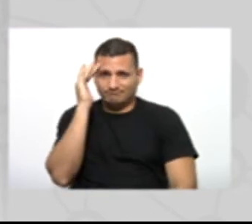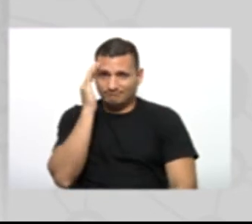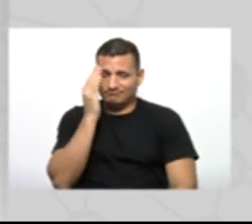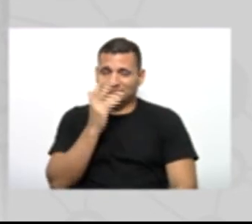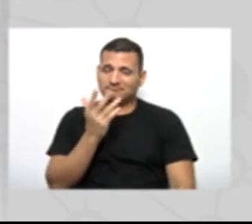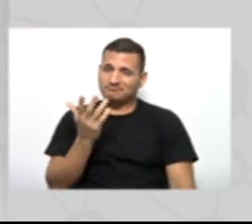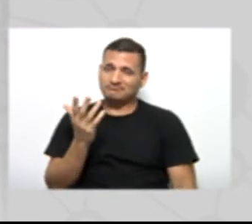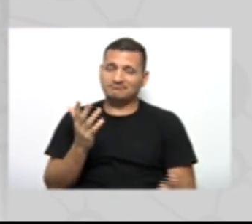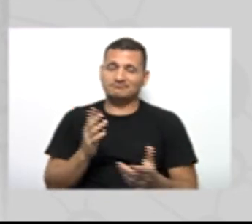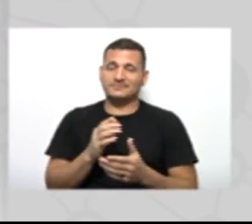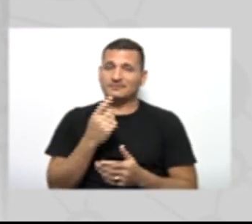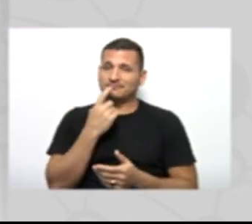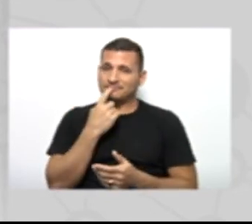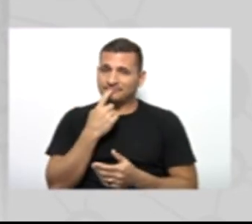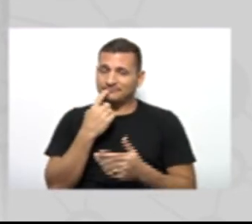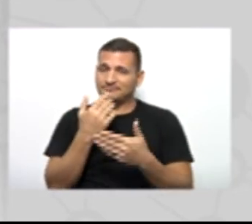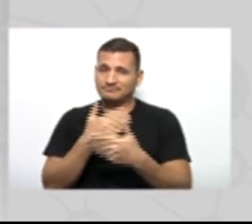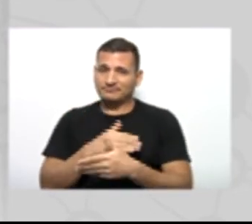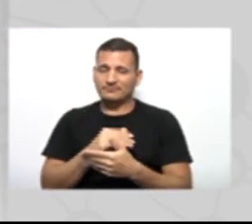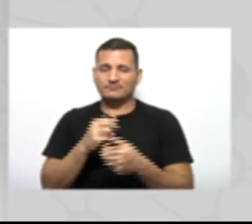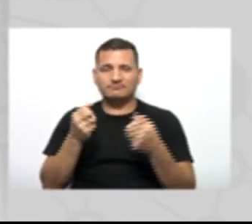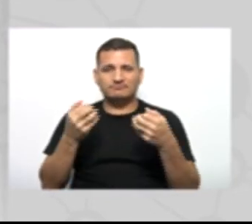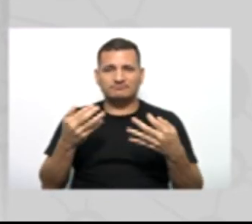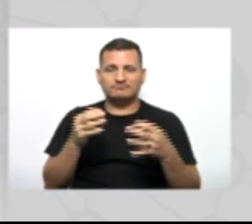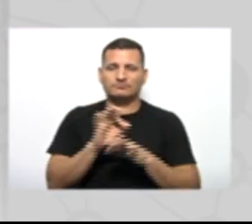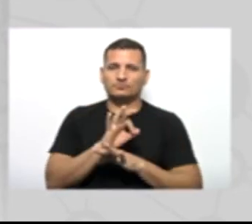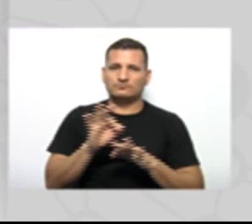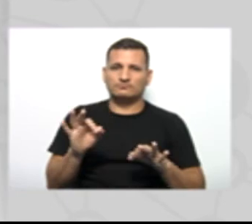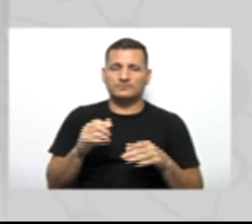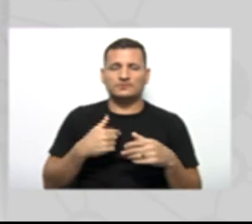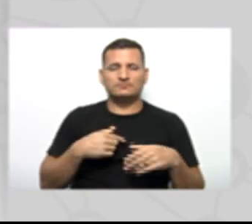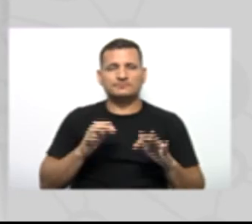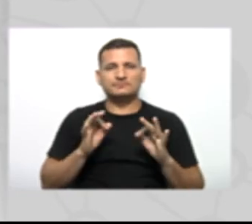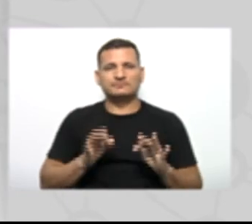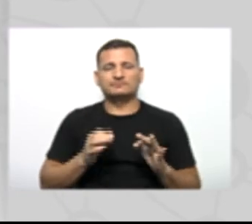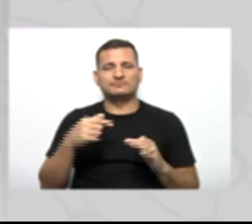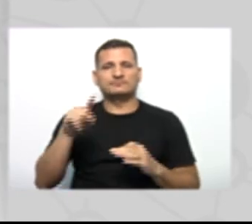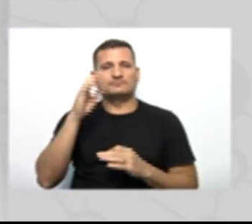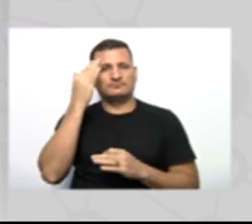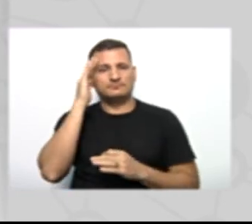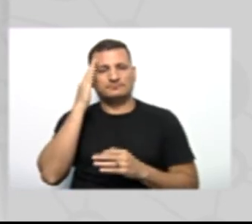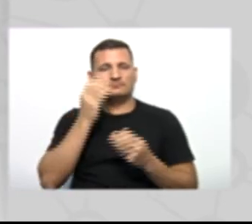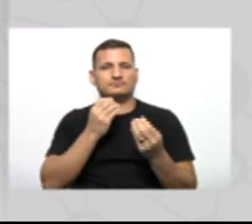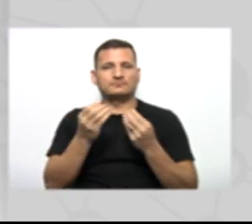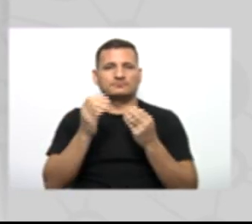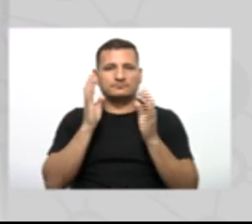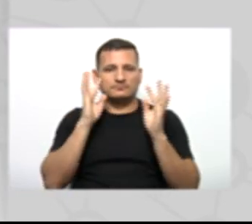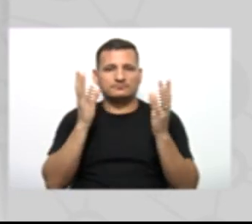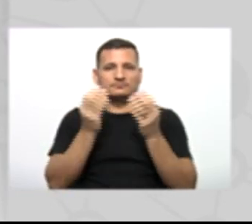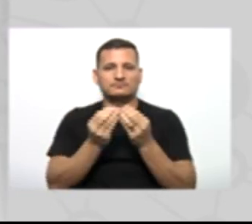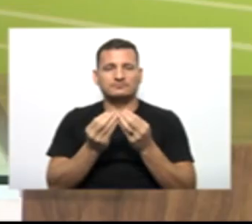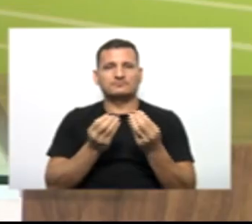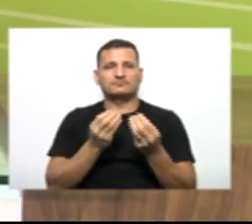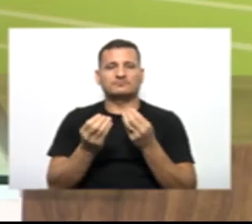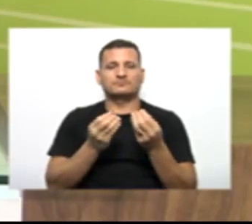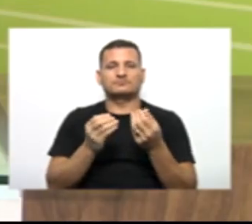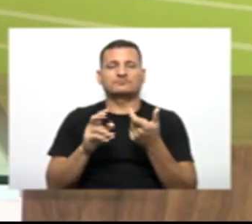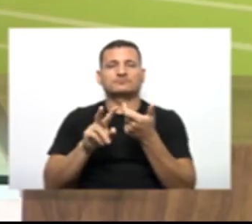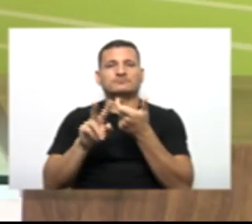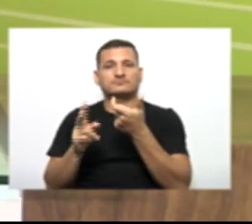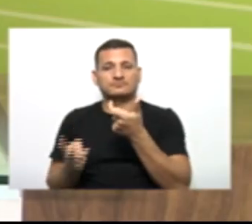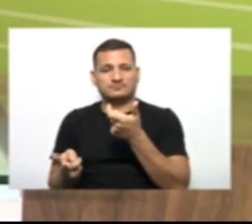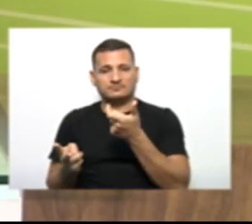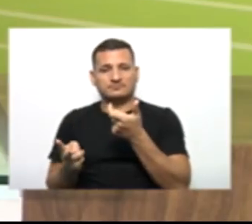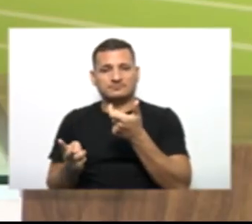assim, a explicação está ótima. Com certeza entenderam aí como que funciona a abstração, como funciona a herança.